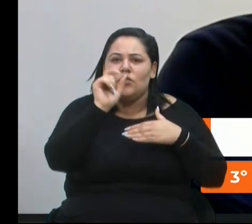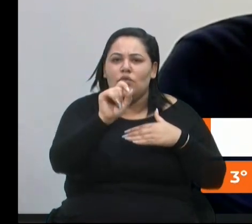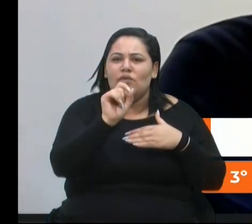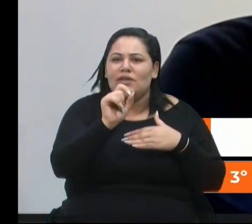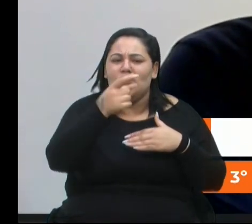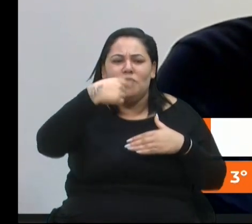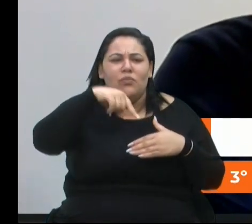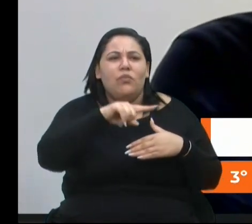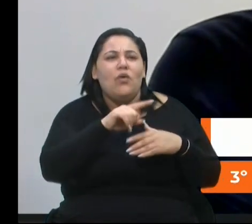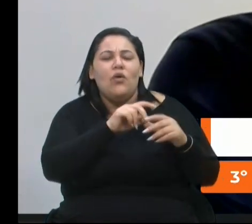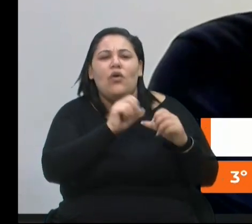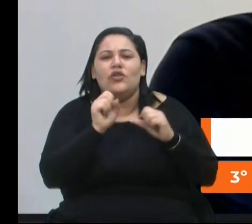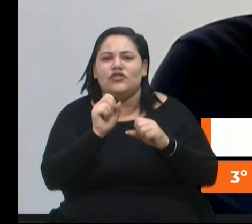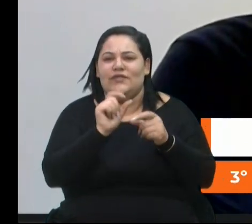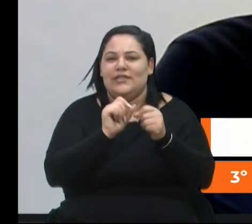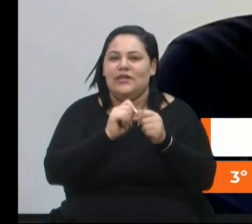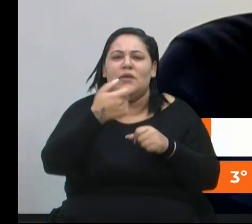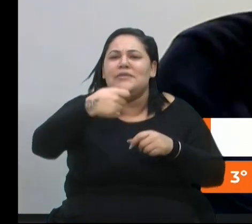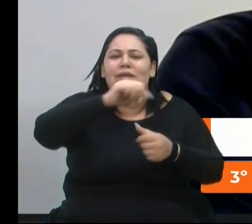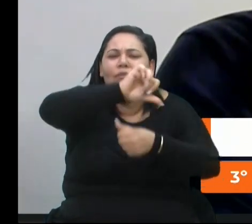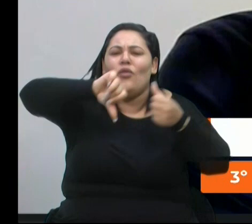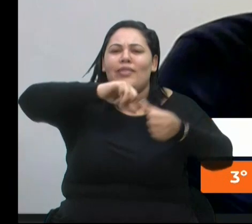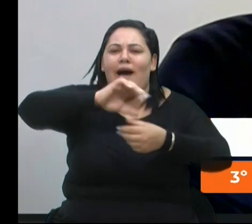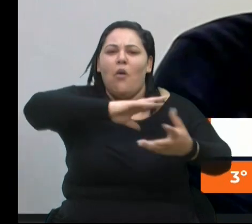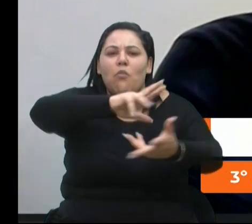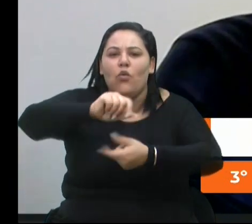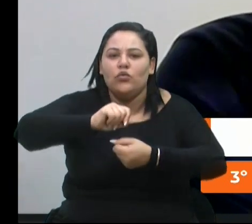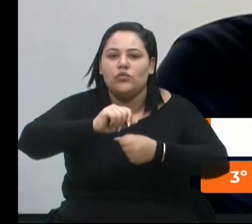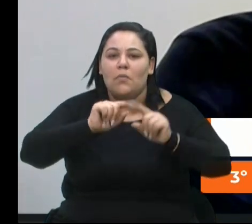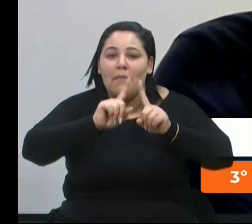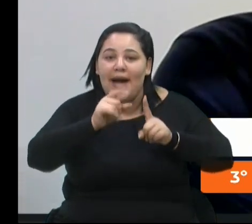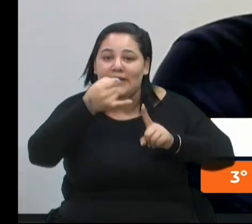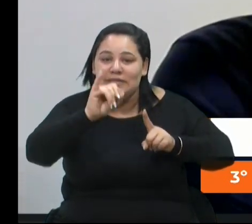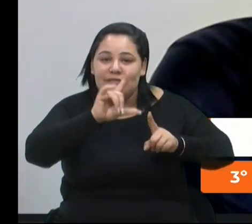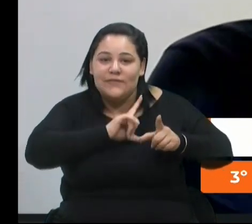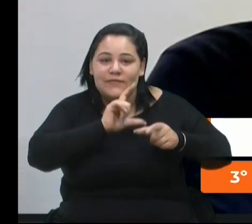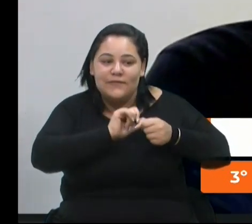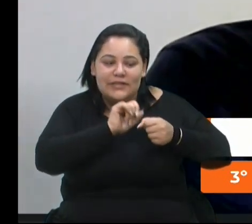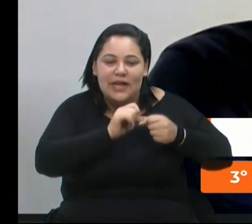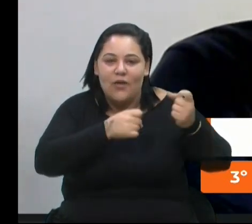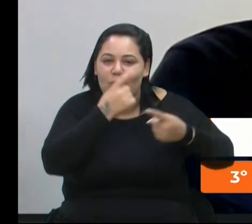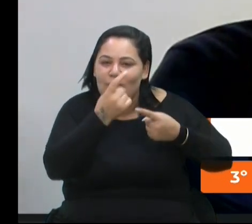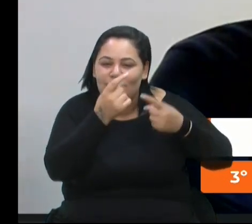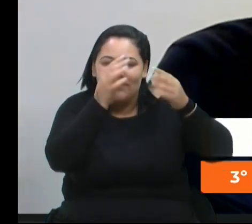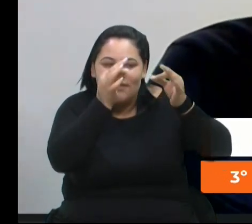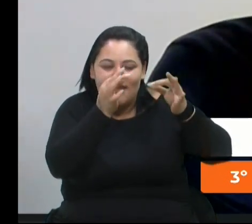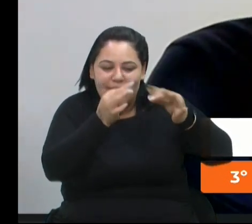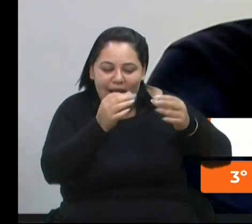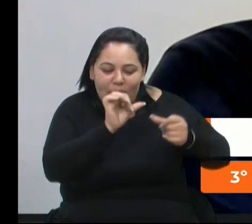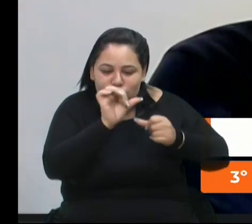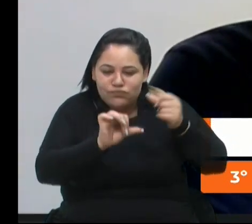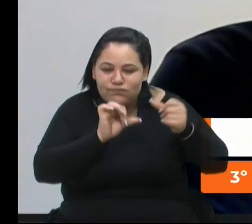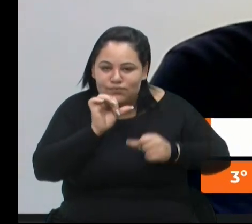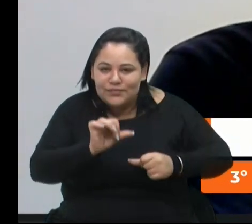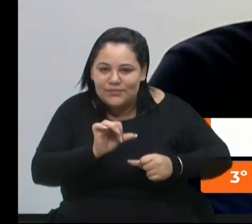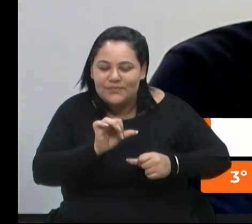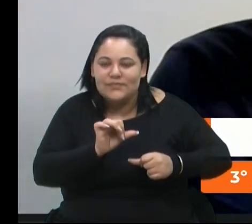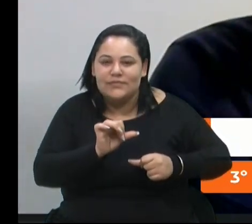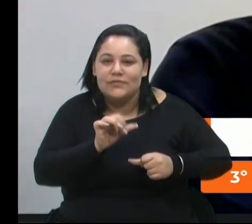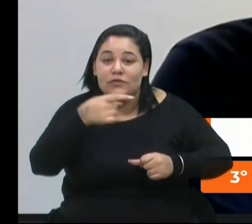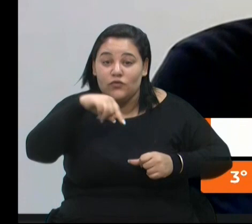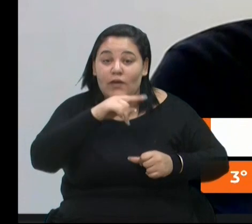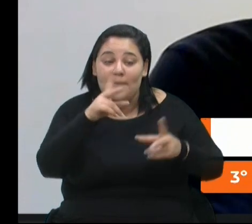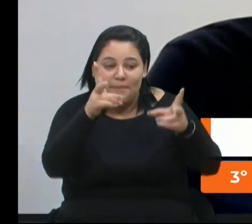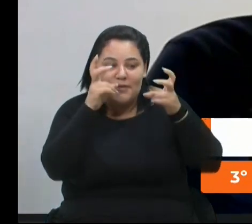precisa mudar o mundo, não. Mas se você fizer já uma pequena diferença, você vai perceber que é uma grande diferença nas pessoas que estão ao seu